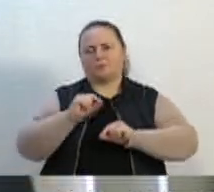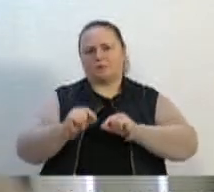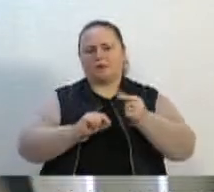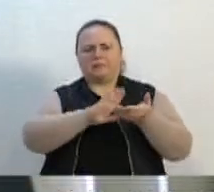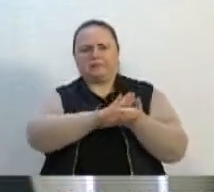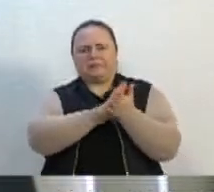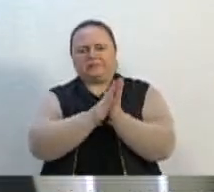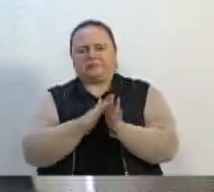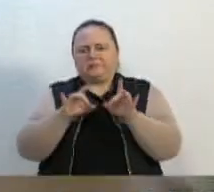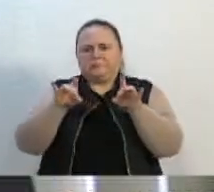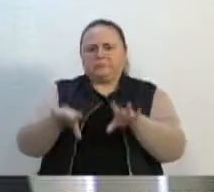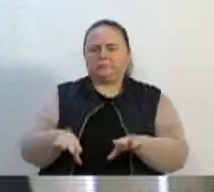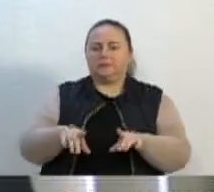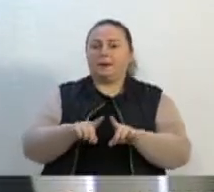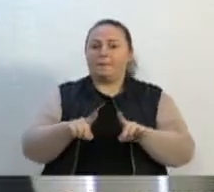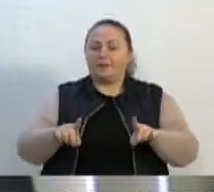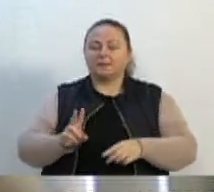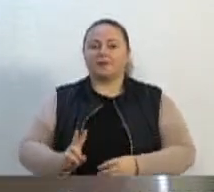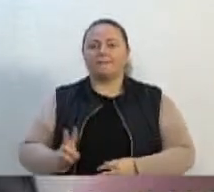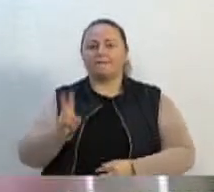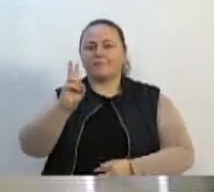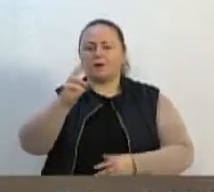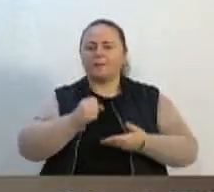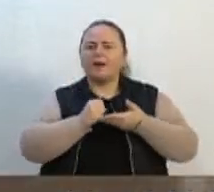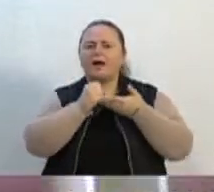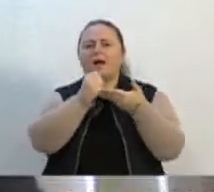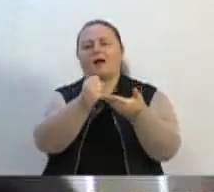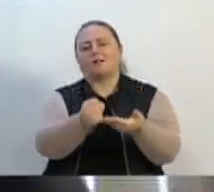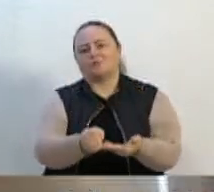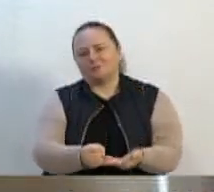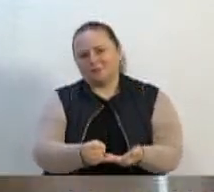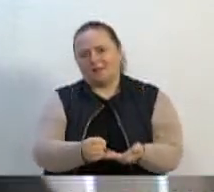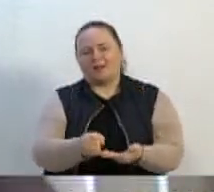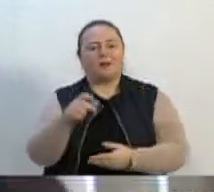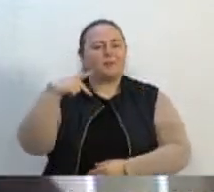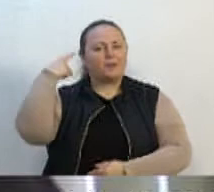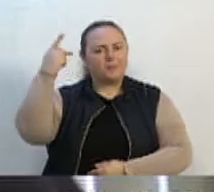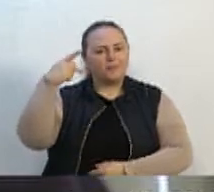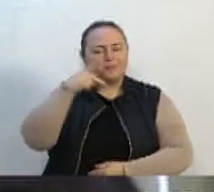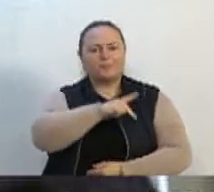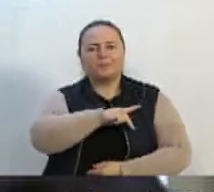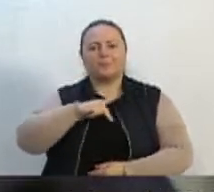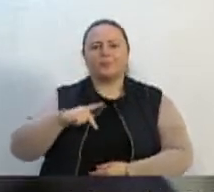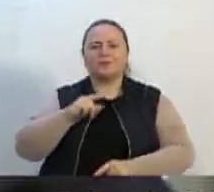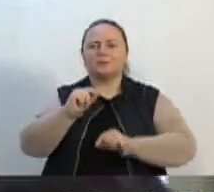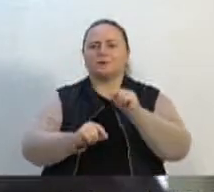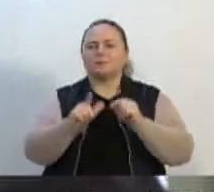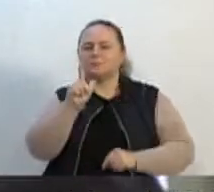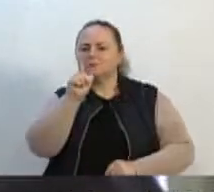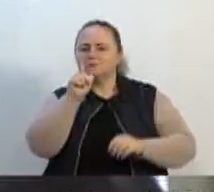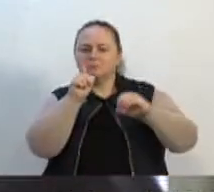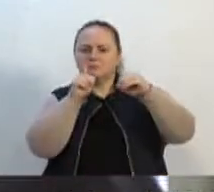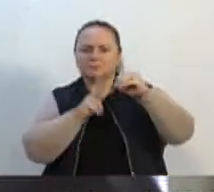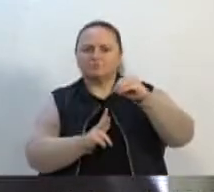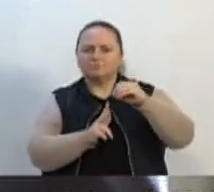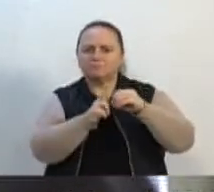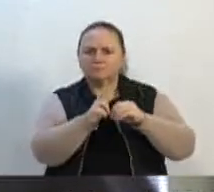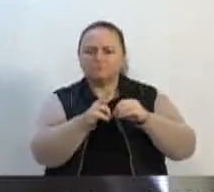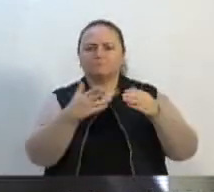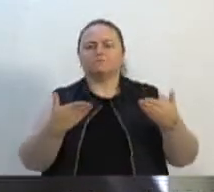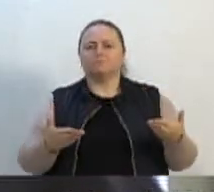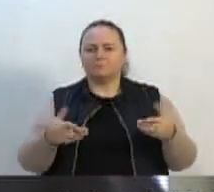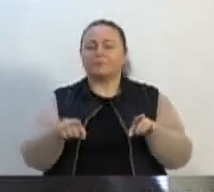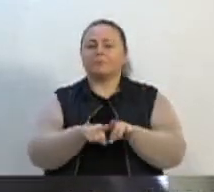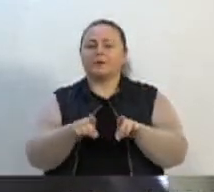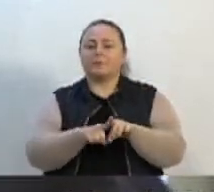ato absurdo seja revertido em políticas públicas de castração, como a parceria, por exemplo, que a Prefeitura tem